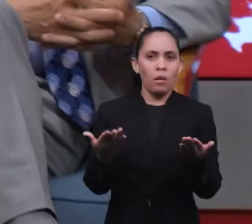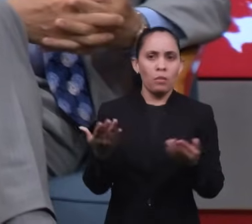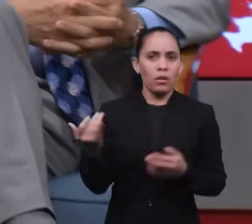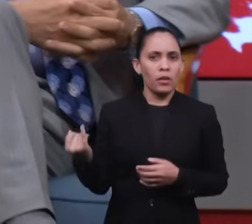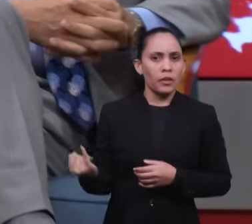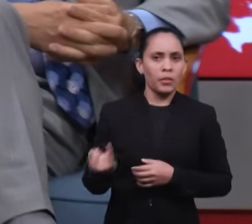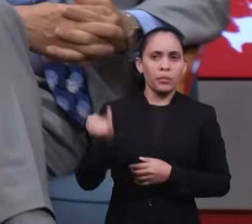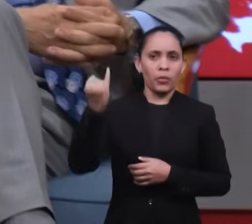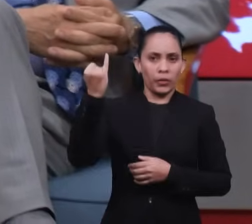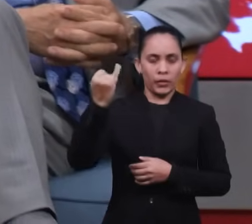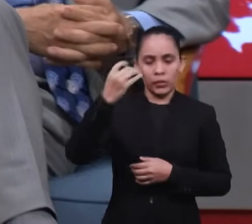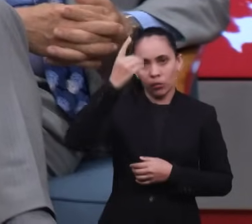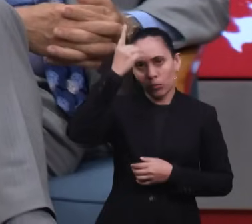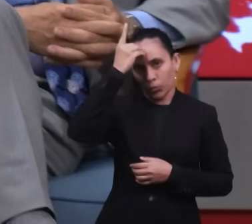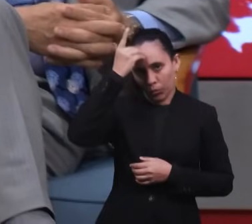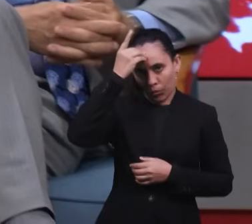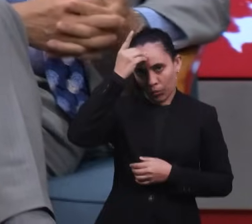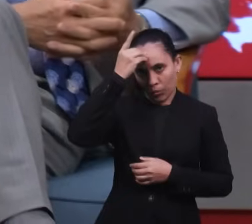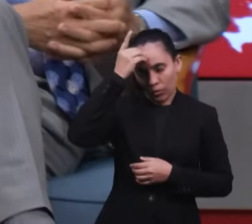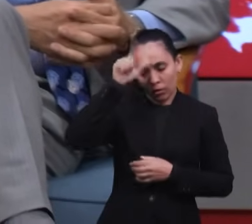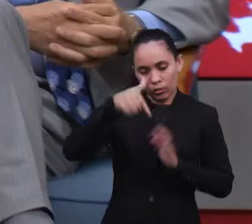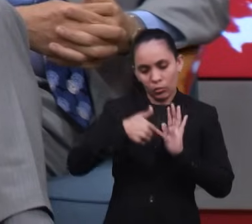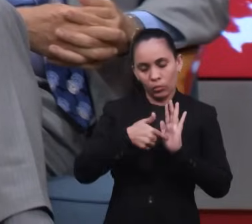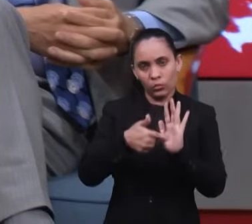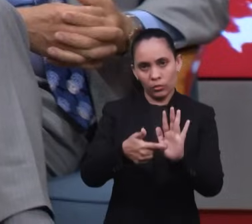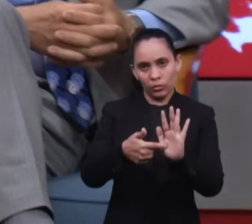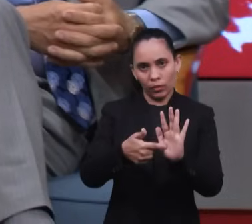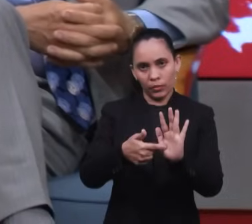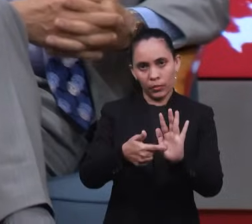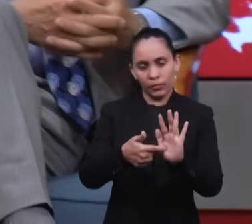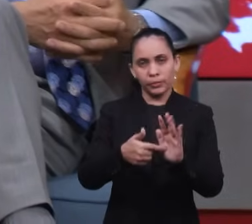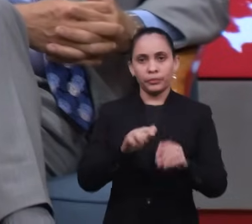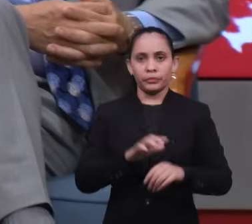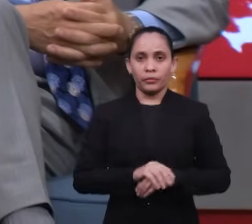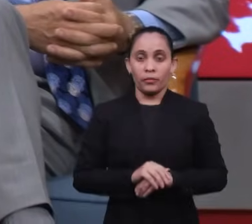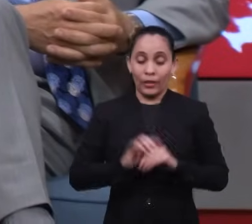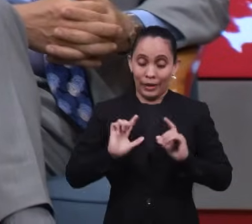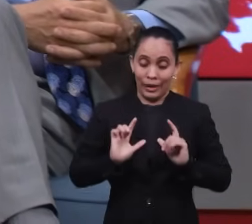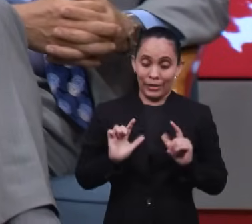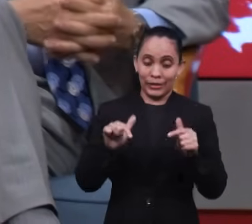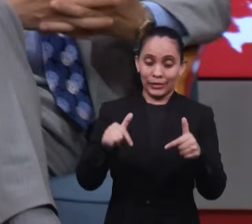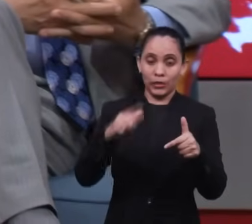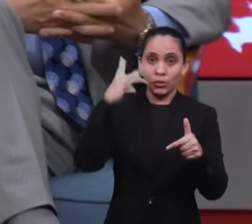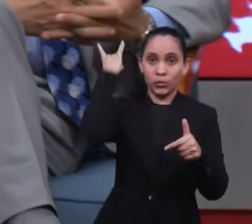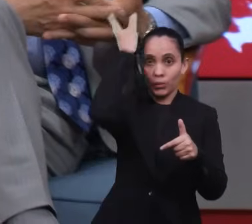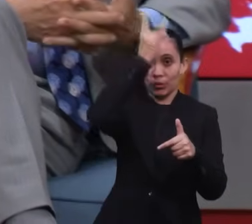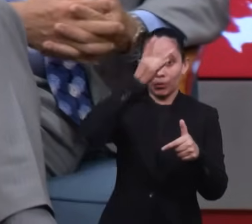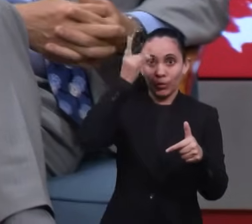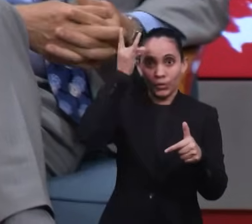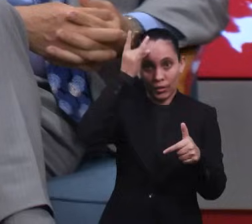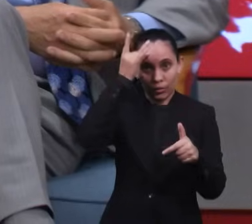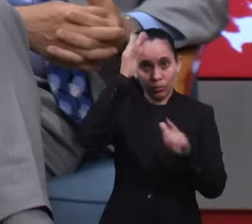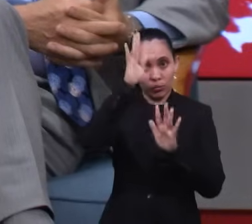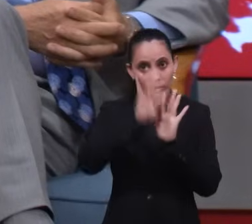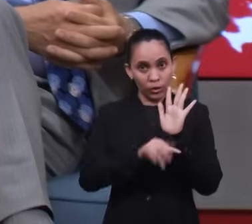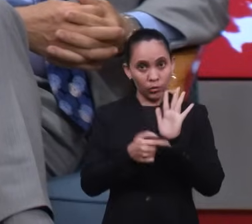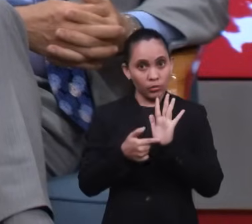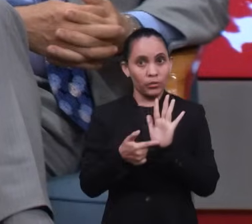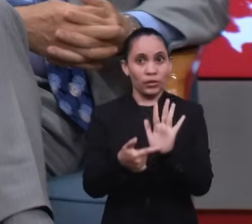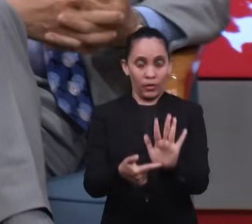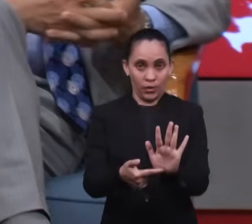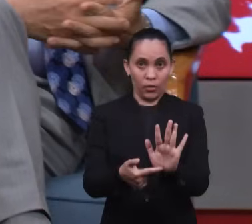a importância dos dons espirituais, que ele chama de operações do Espírito